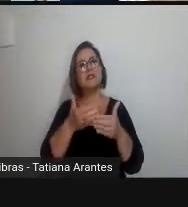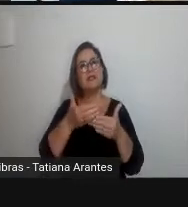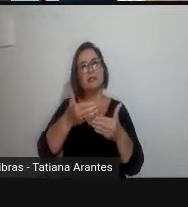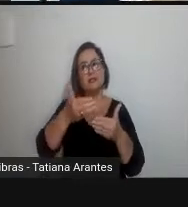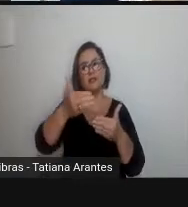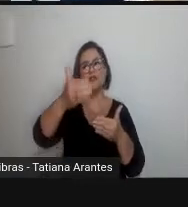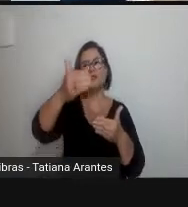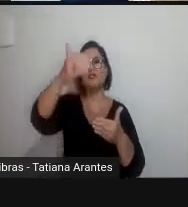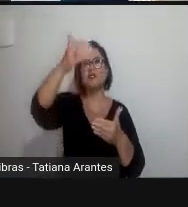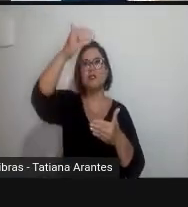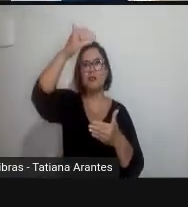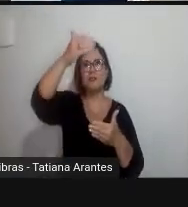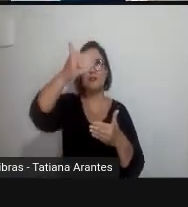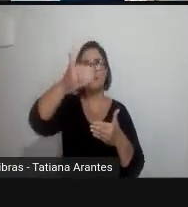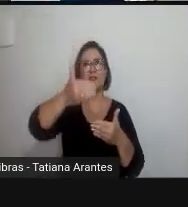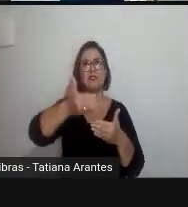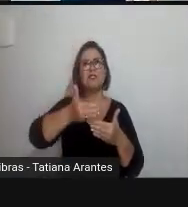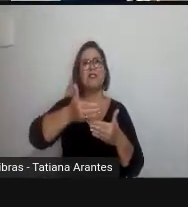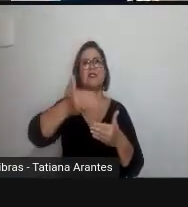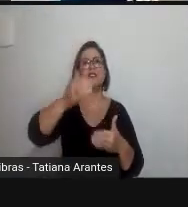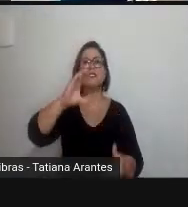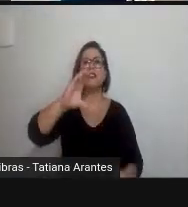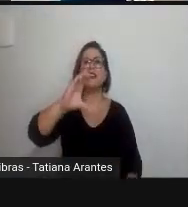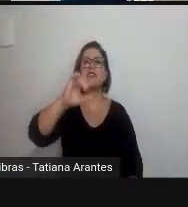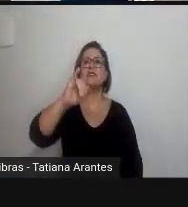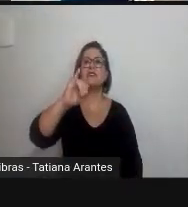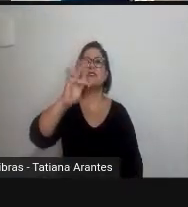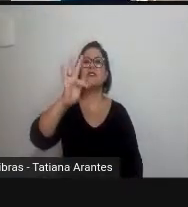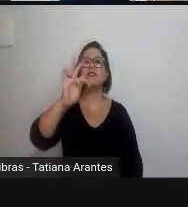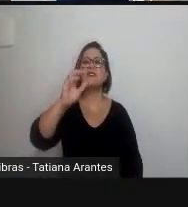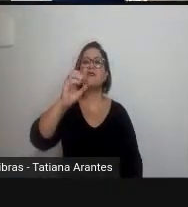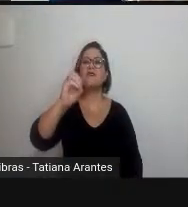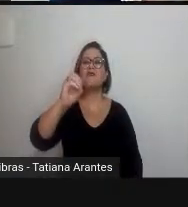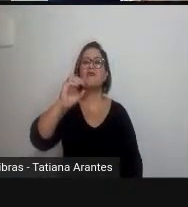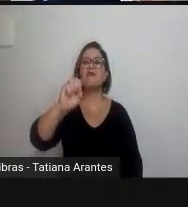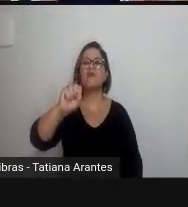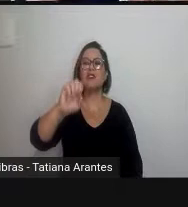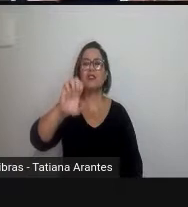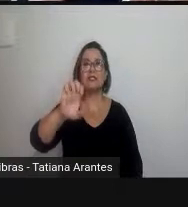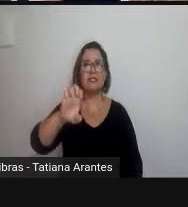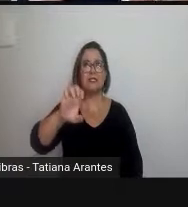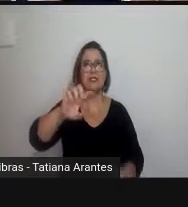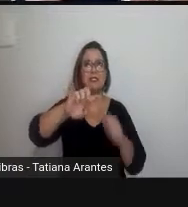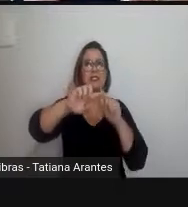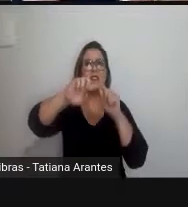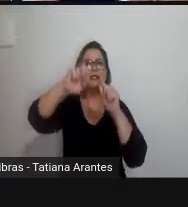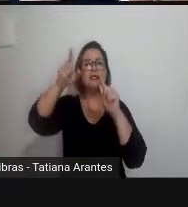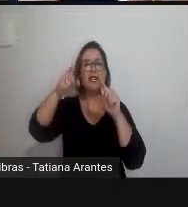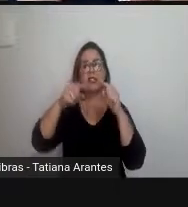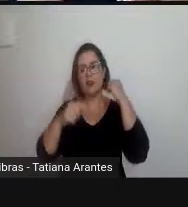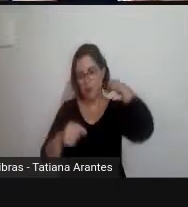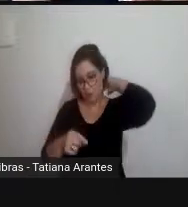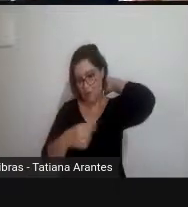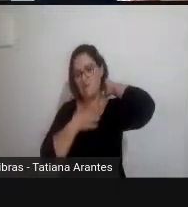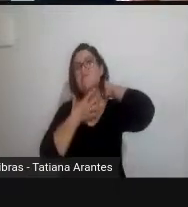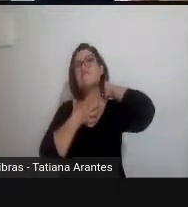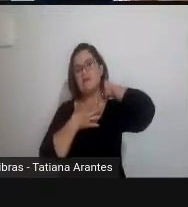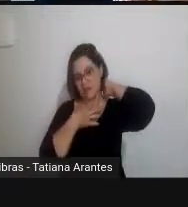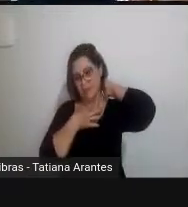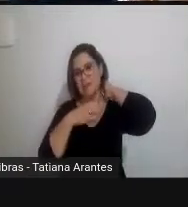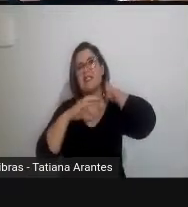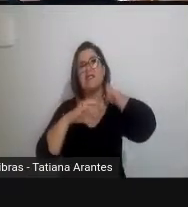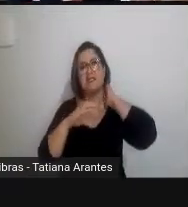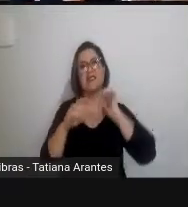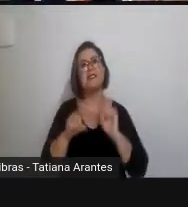costas, que ela é ligeiramente arredondada, e ela é chamada de cifose, e, por sua vez, também